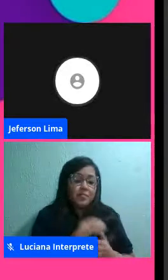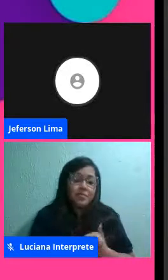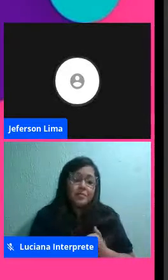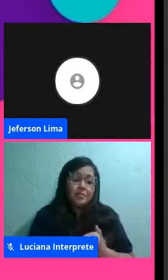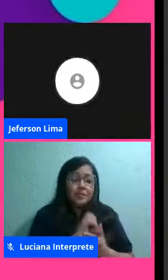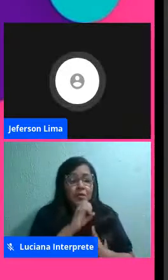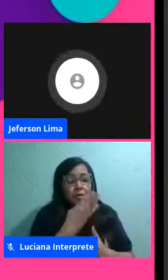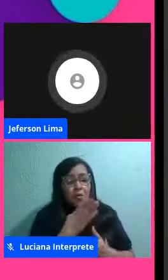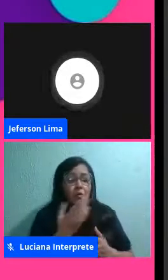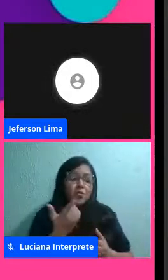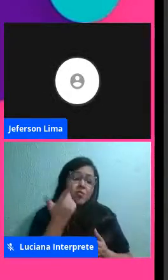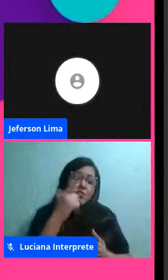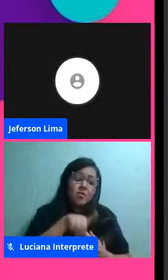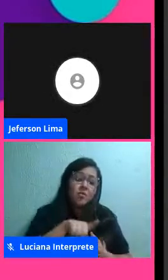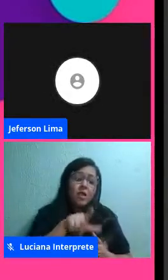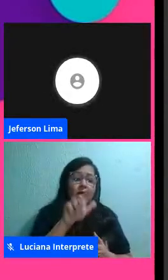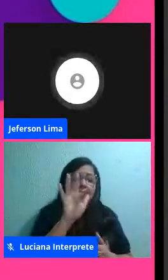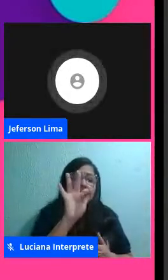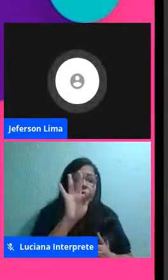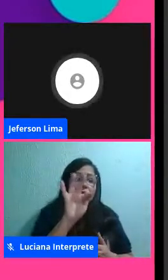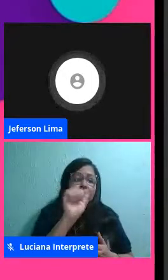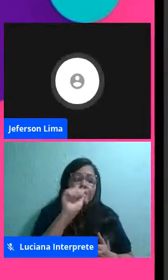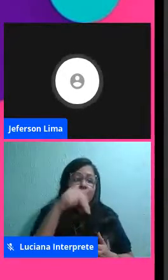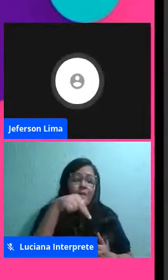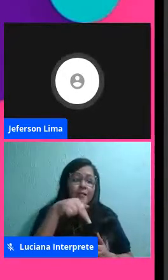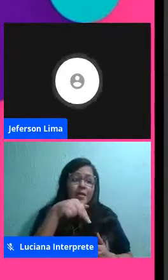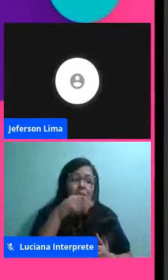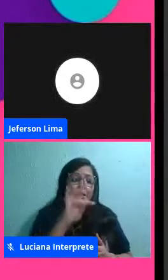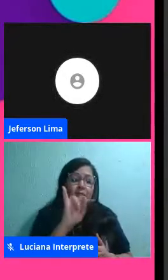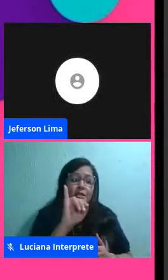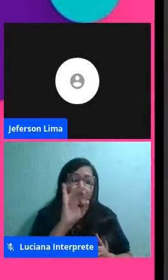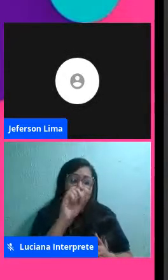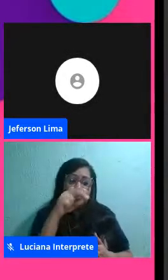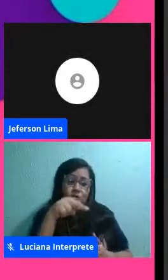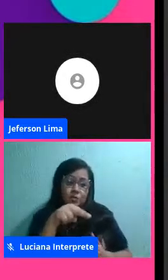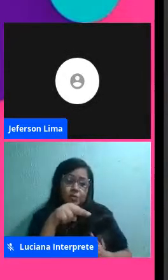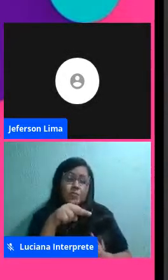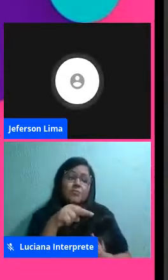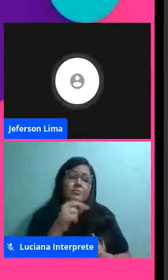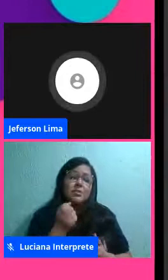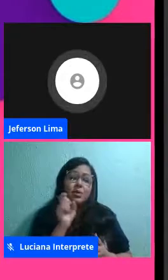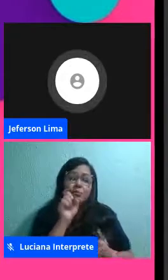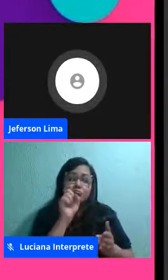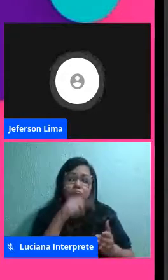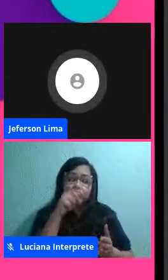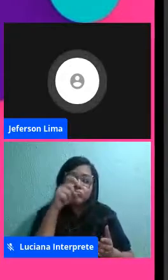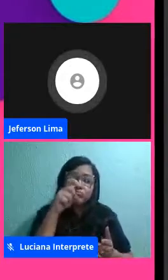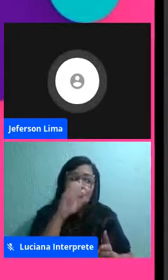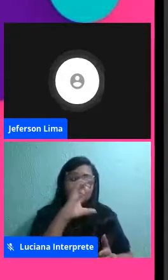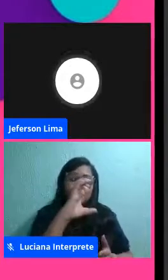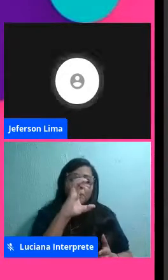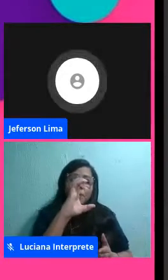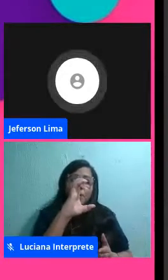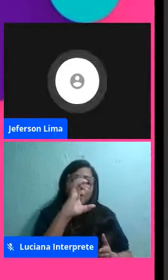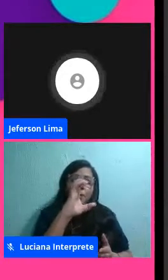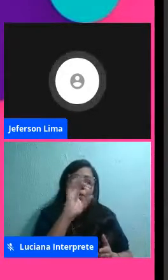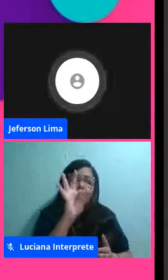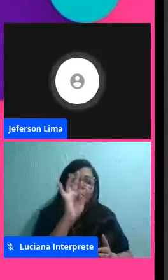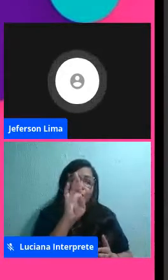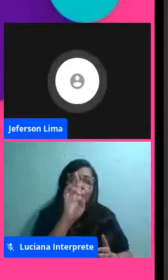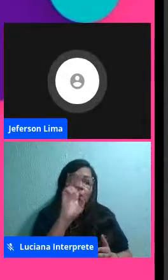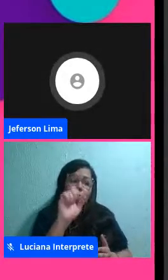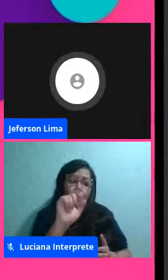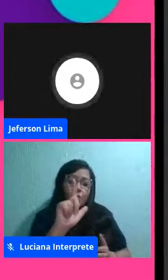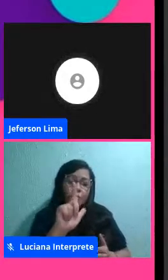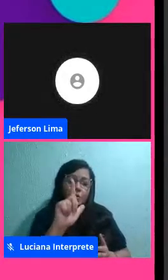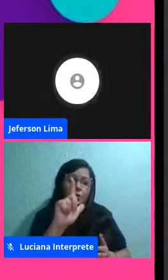Functions, dar um Ctrl R, né? Um F5. E dá uma olhadinha para ver se... Olha lá, olha a nossa